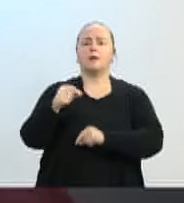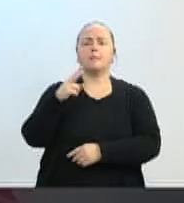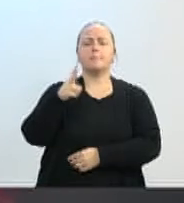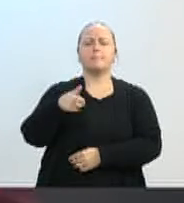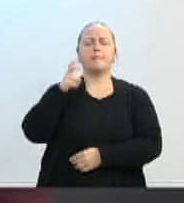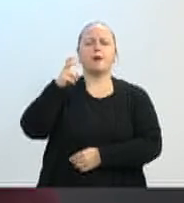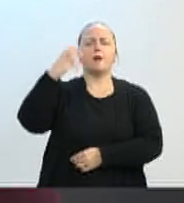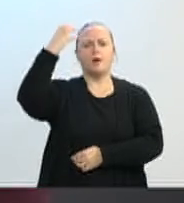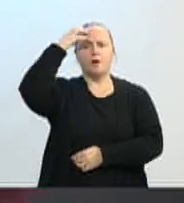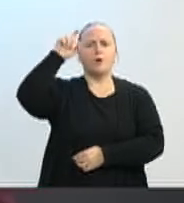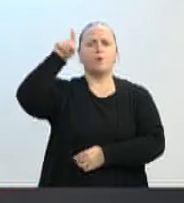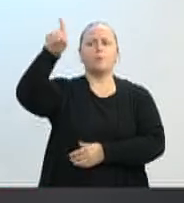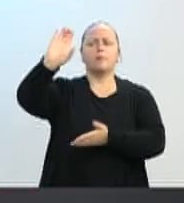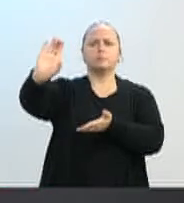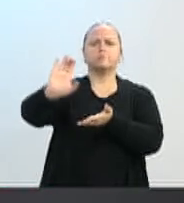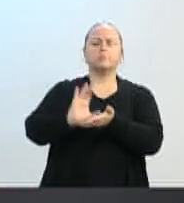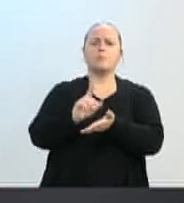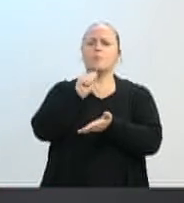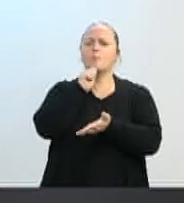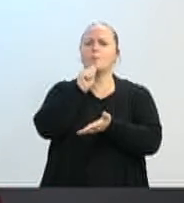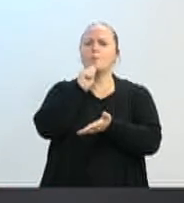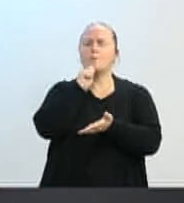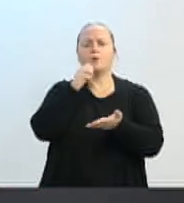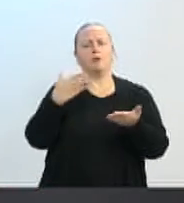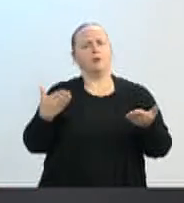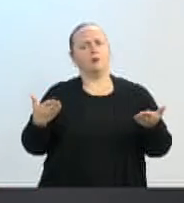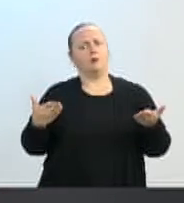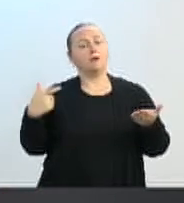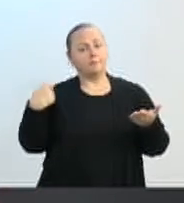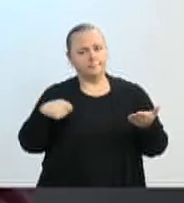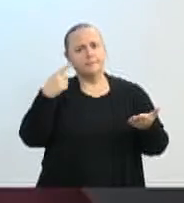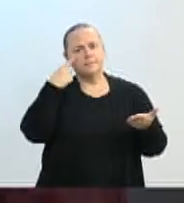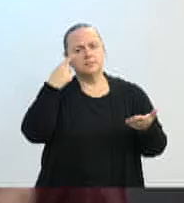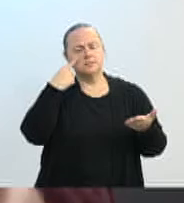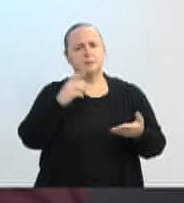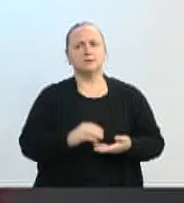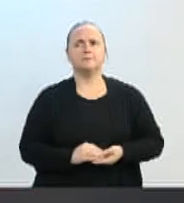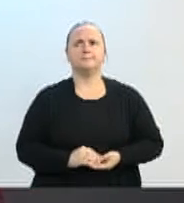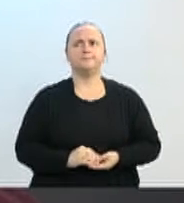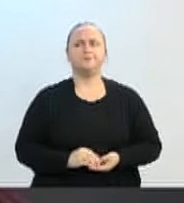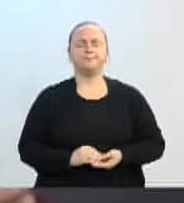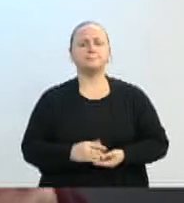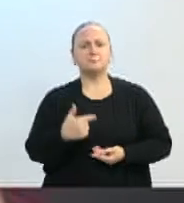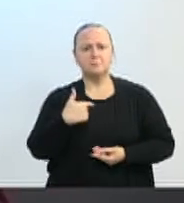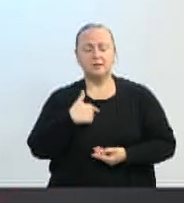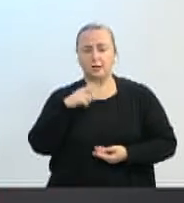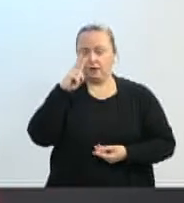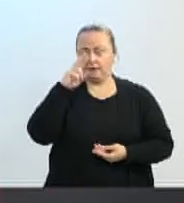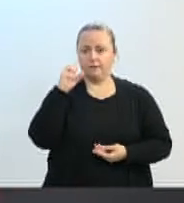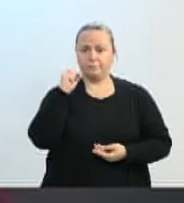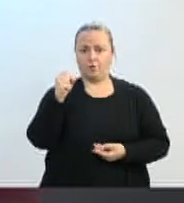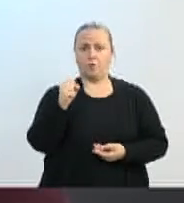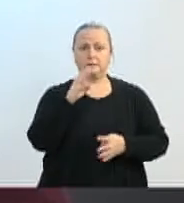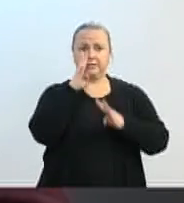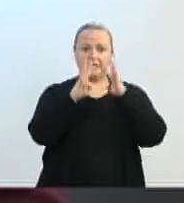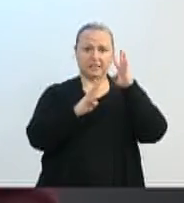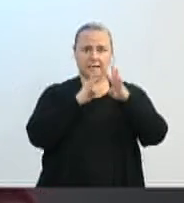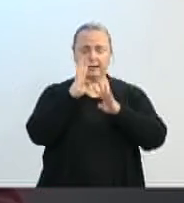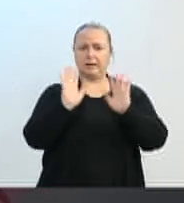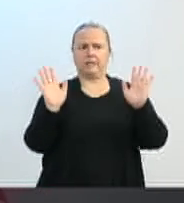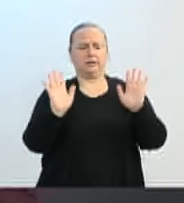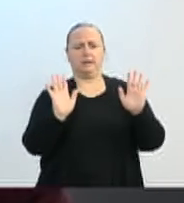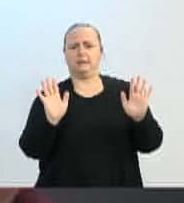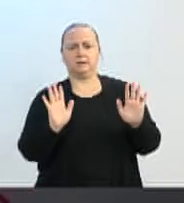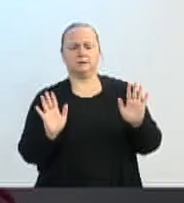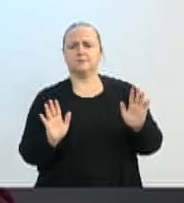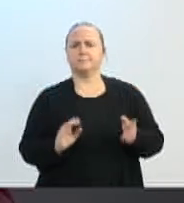não repassou o recurso, inclusive desses 300 mil reais. Então, tem que dar uma olhada. Eu não sou de fazer críticas tão fortes assim ao governo X, ao governo